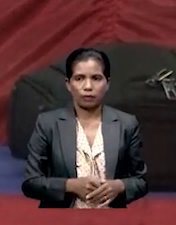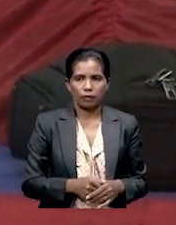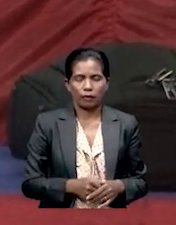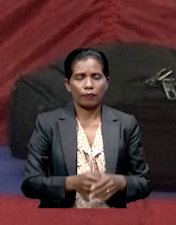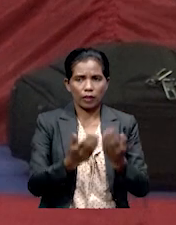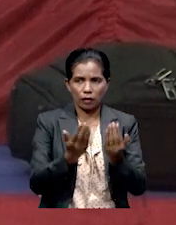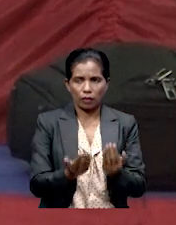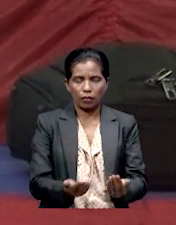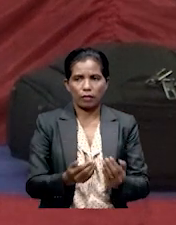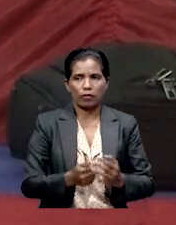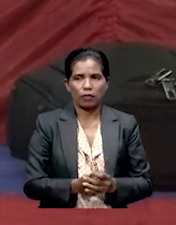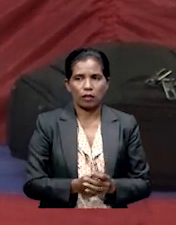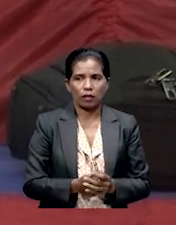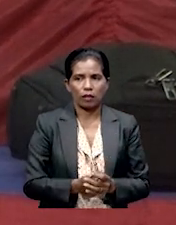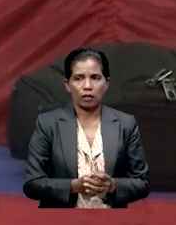É grave.